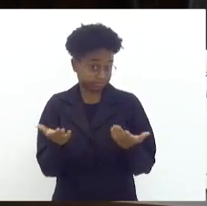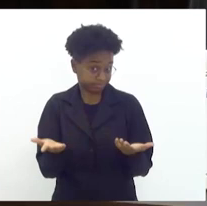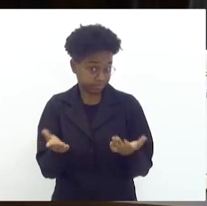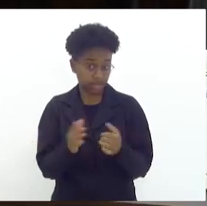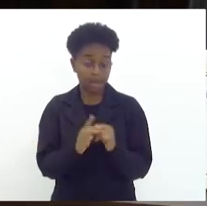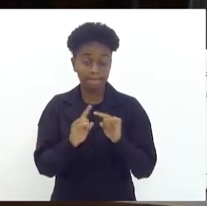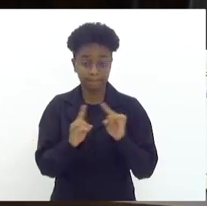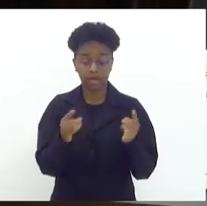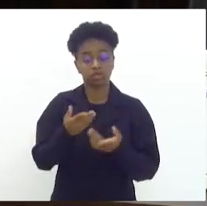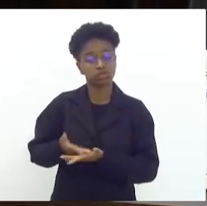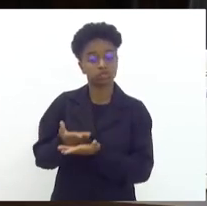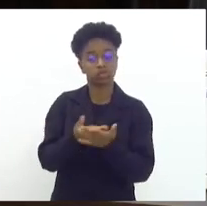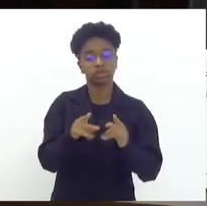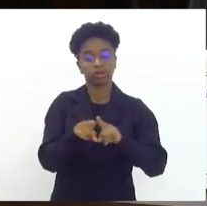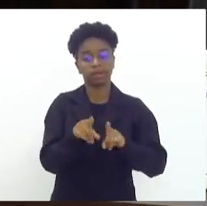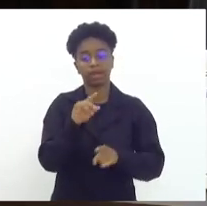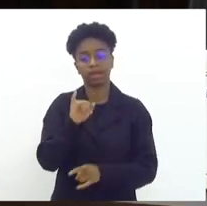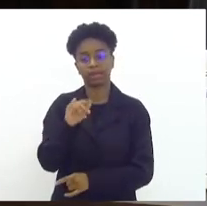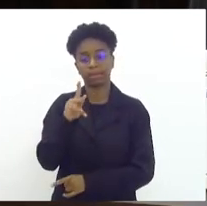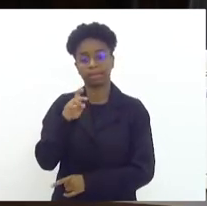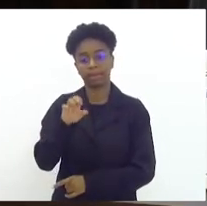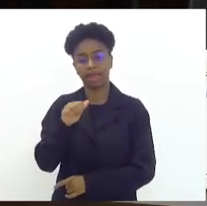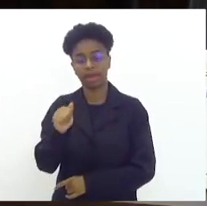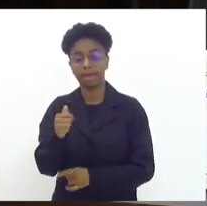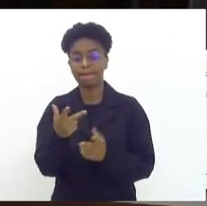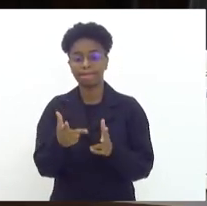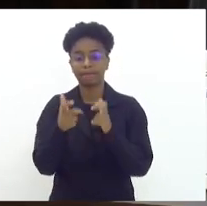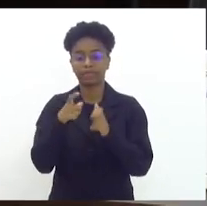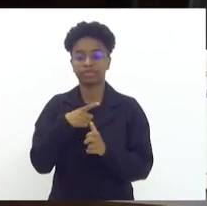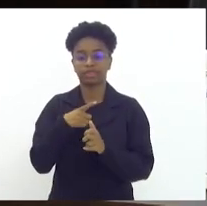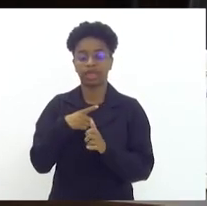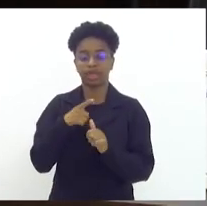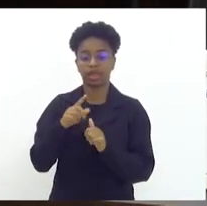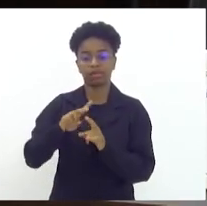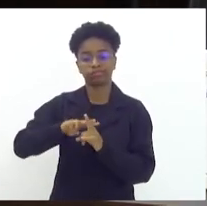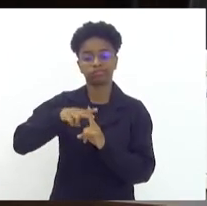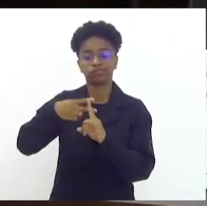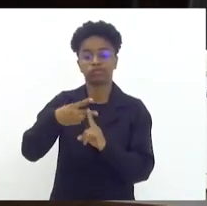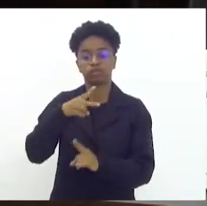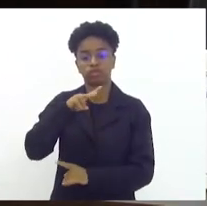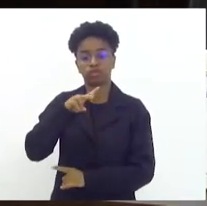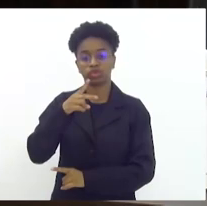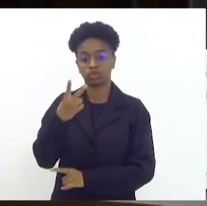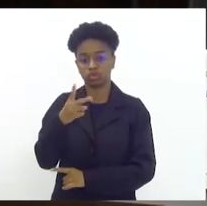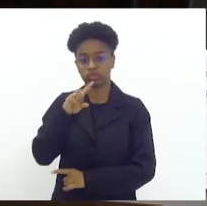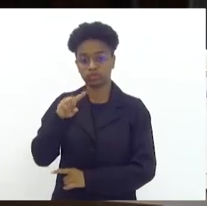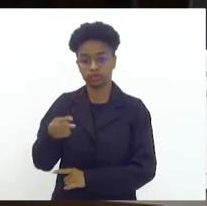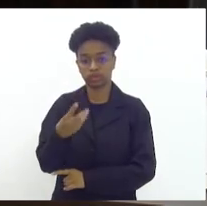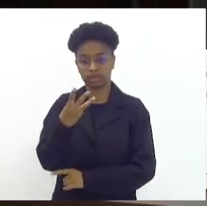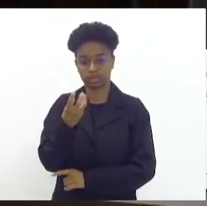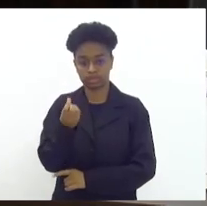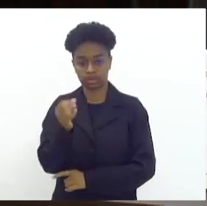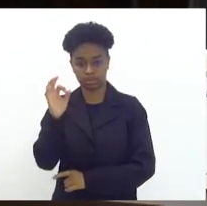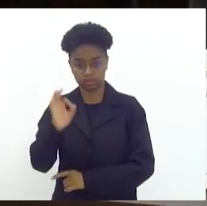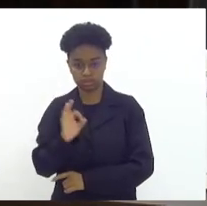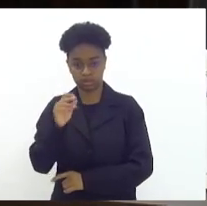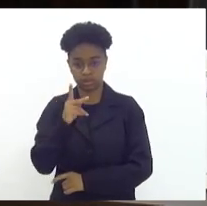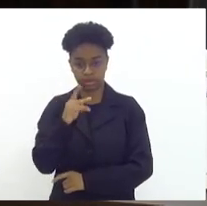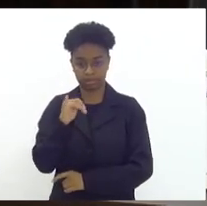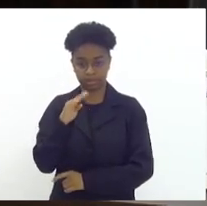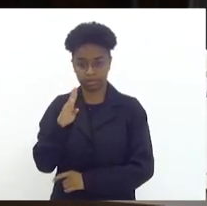na anotação foi ele prevê um aumento de 2,36% do PIB né até